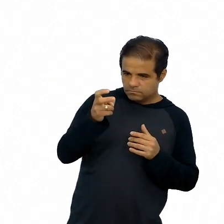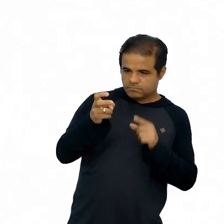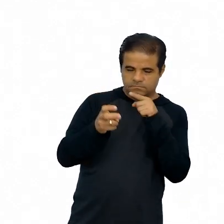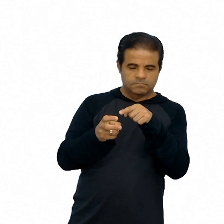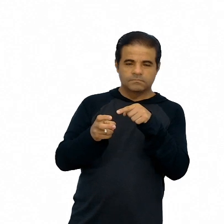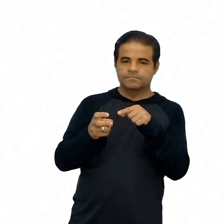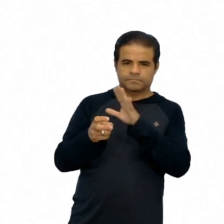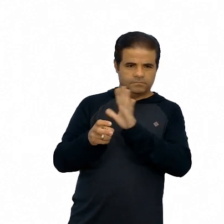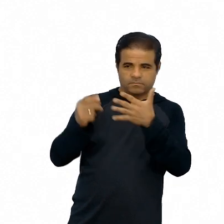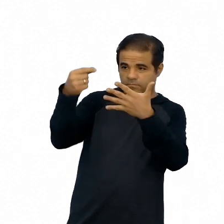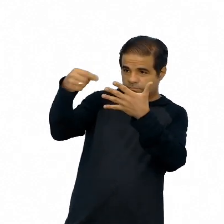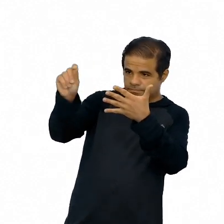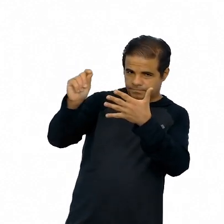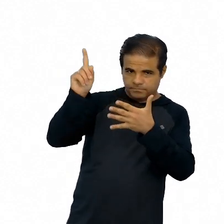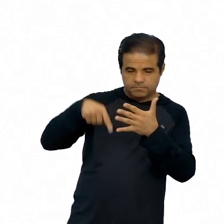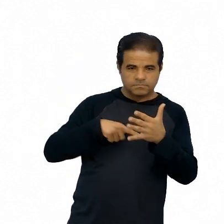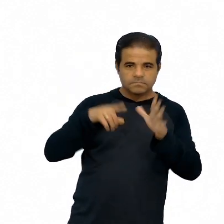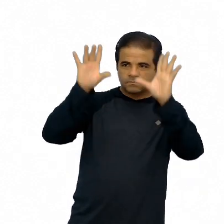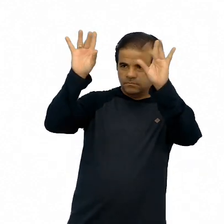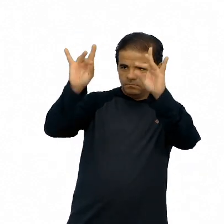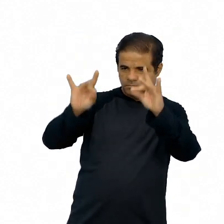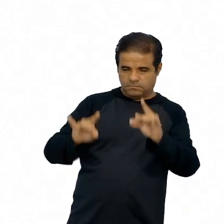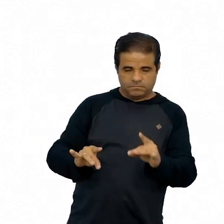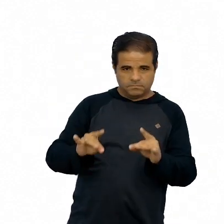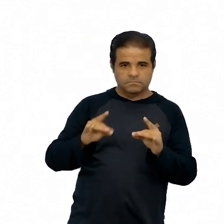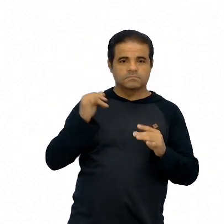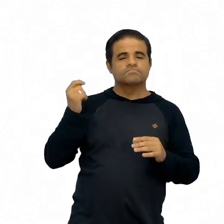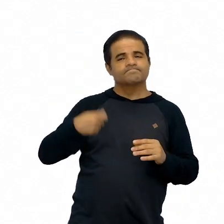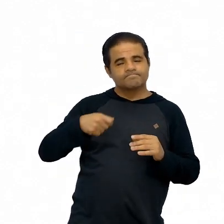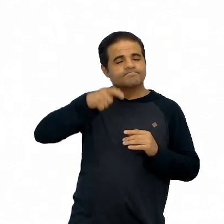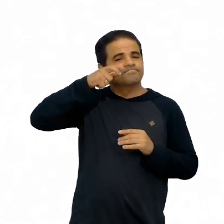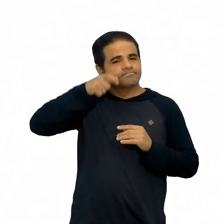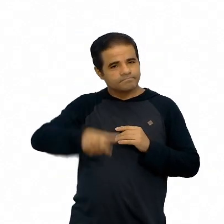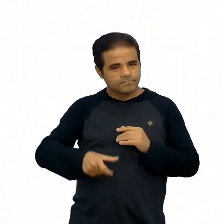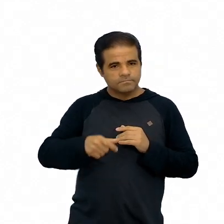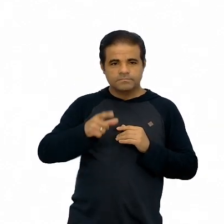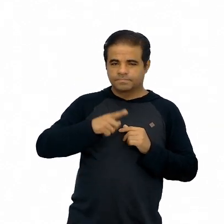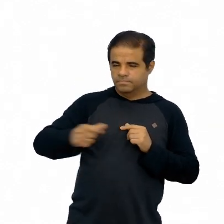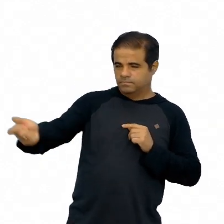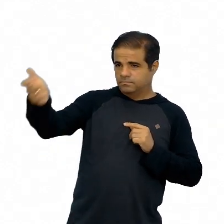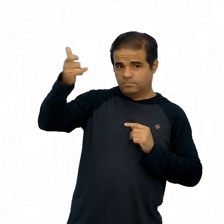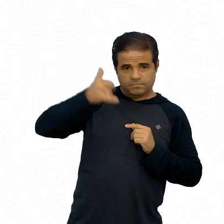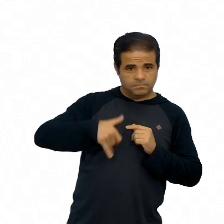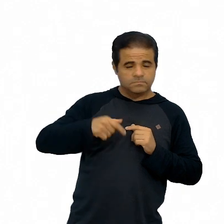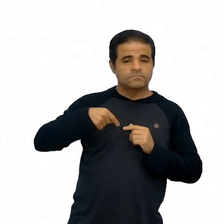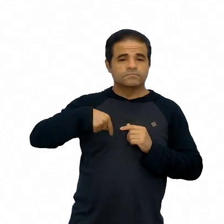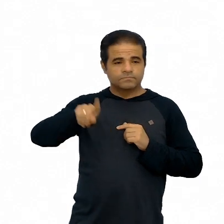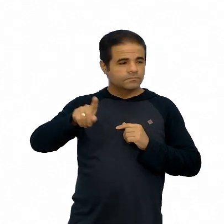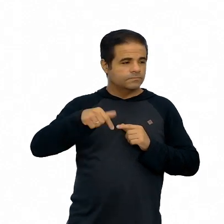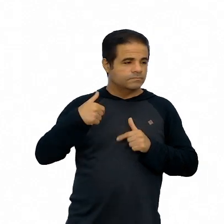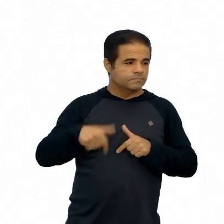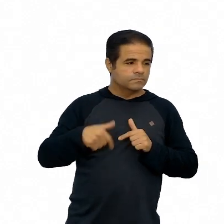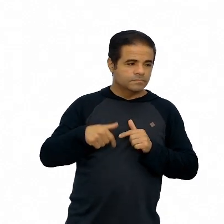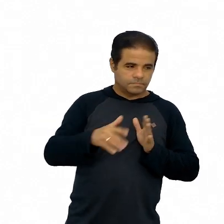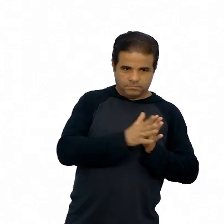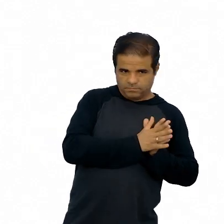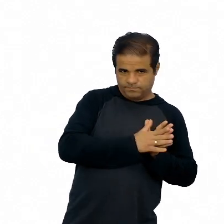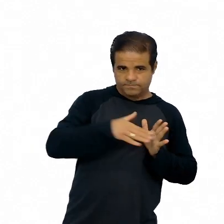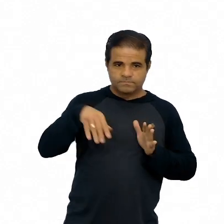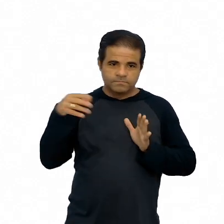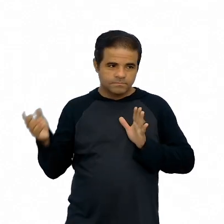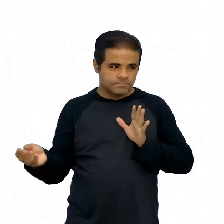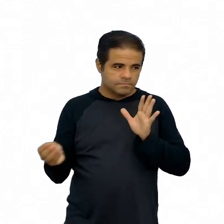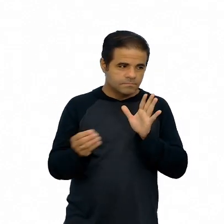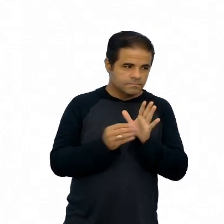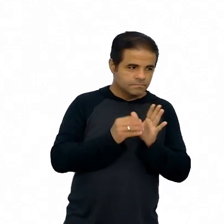para a gente corrigir um pouquinho aqui, tem um detalhezinho importante aí para a gente observar. Ó. Ele fala para a gente que quando a gente trabalha com isso, que ângulo que eu vou olhar?